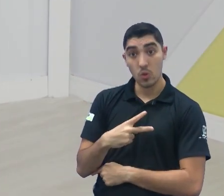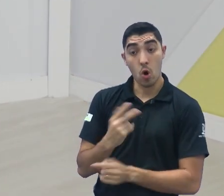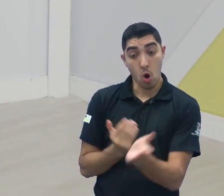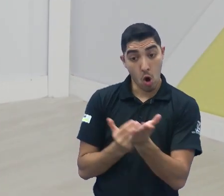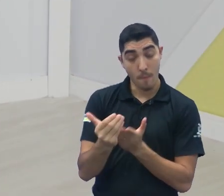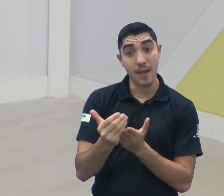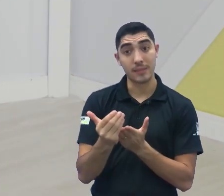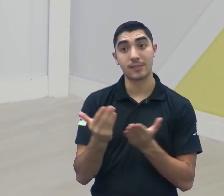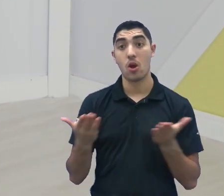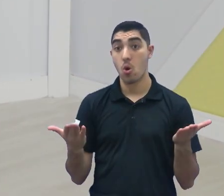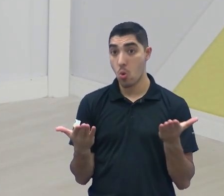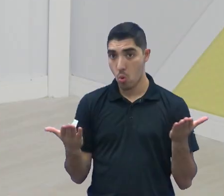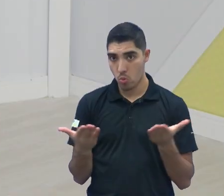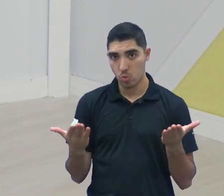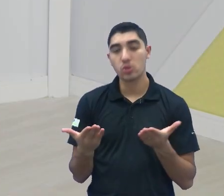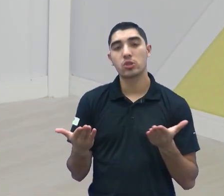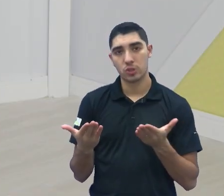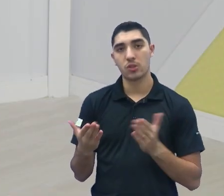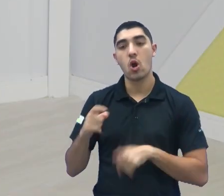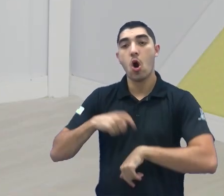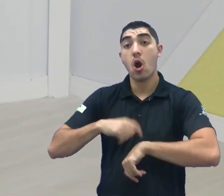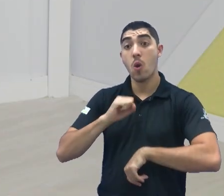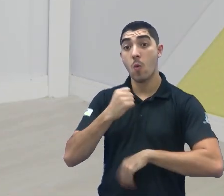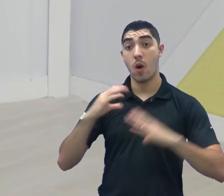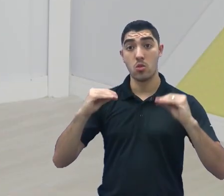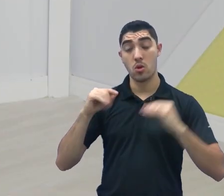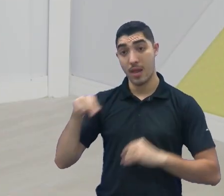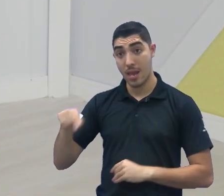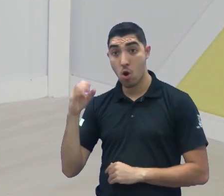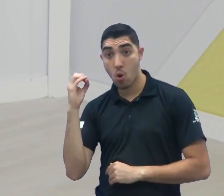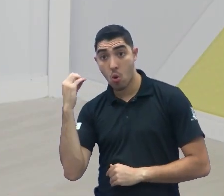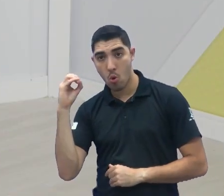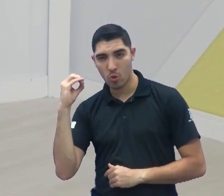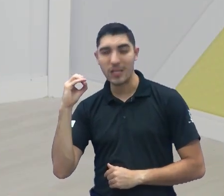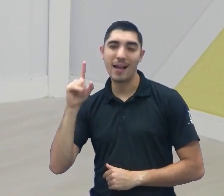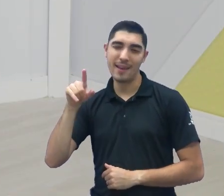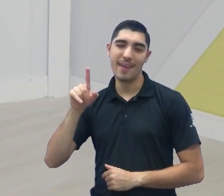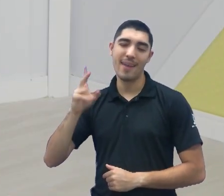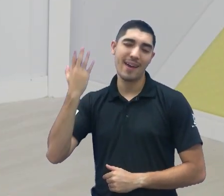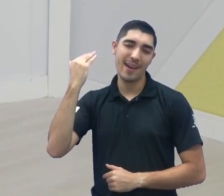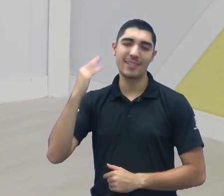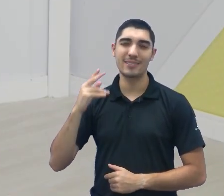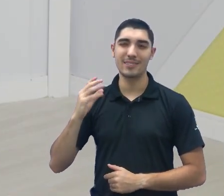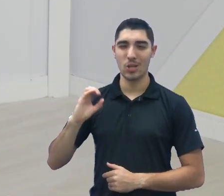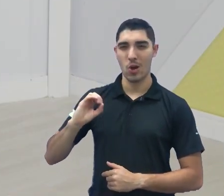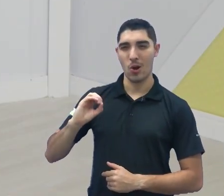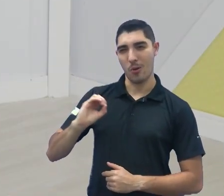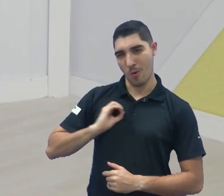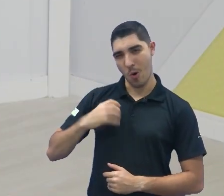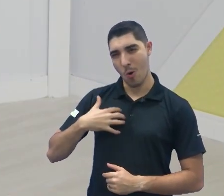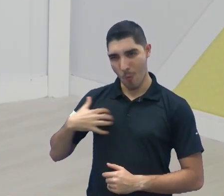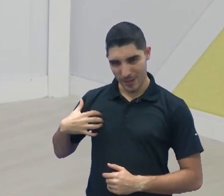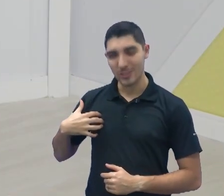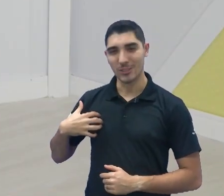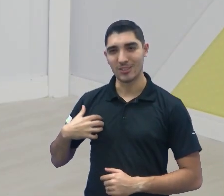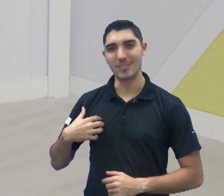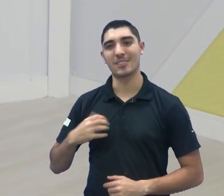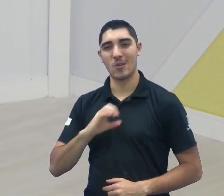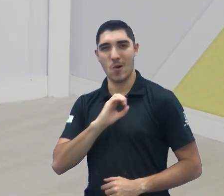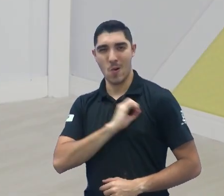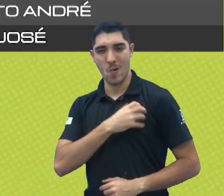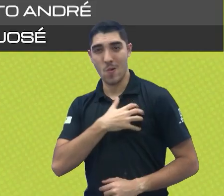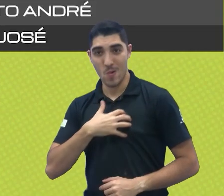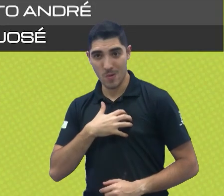com um jogo isolado, hoje, 8 da noite, o Osasco Sporting, que é o antigo Oeste de Itápolis, aquela coisa toda.